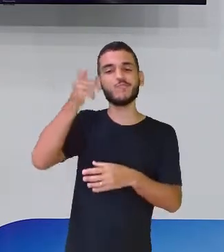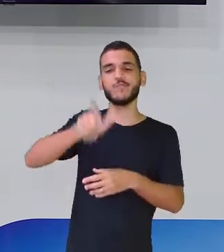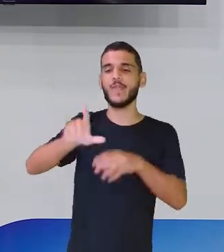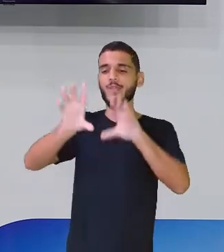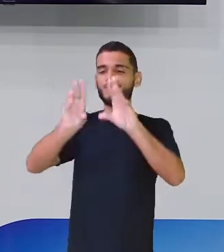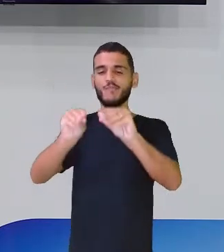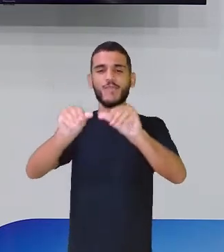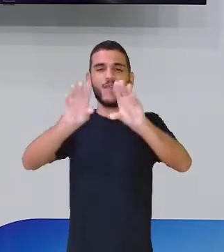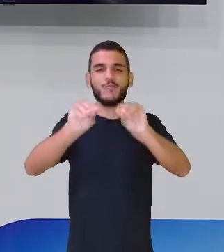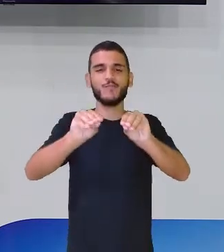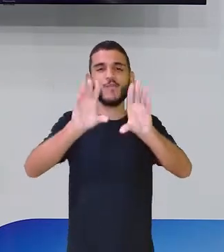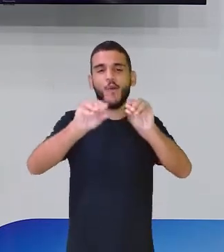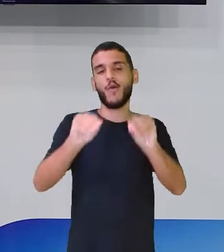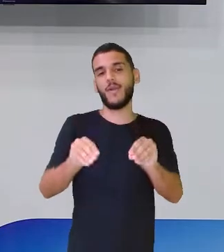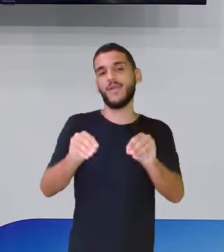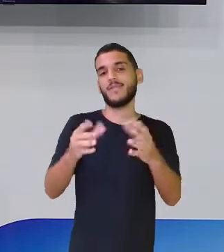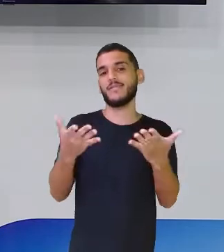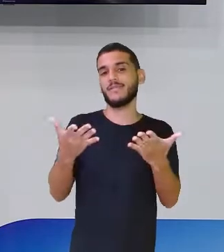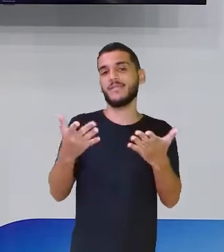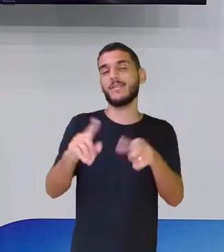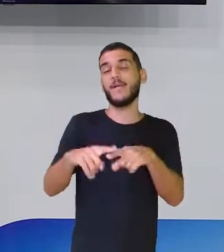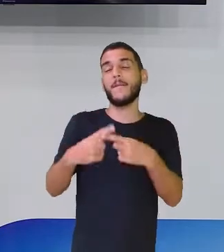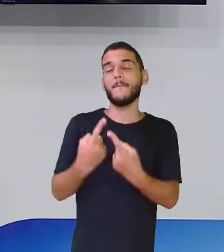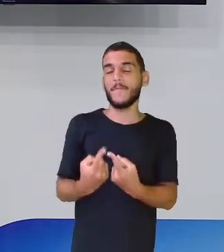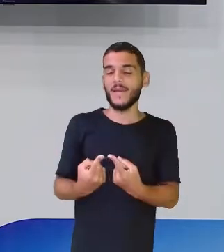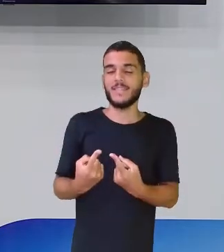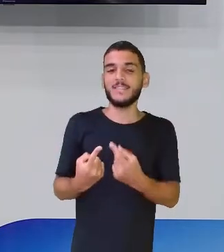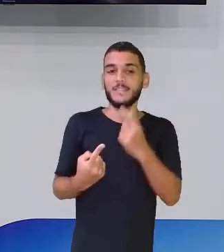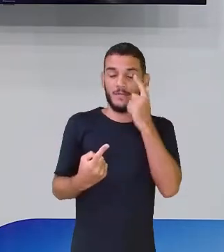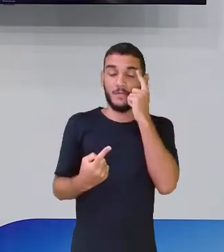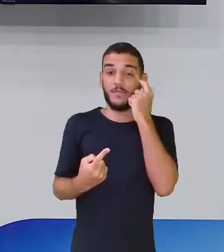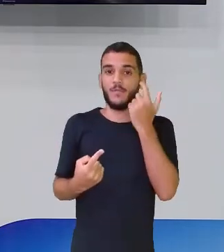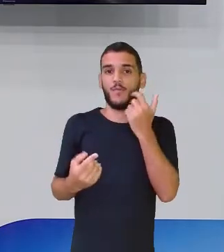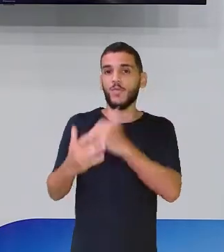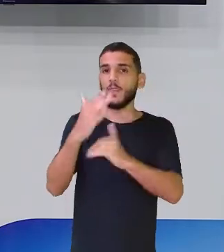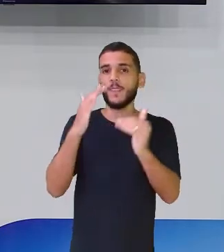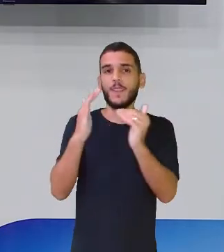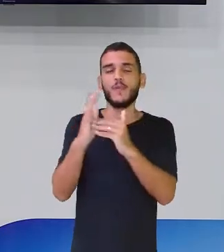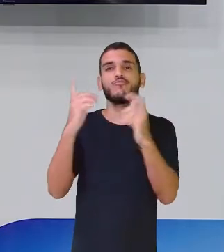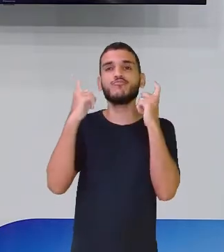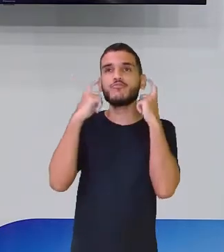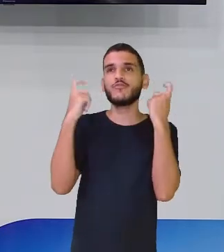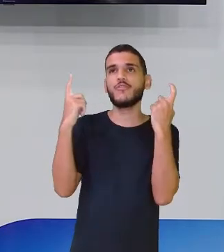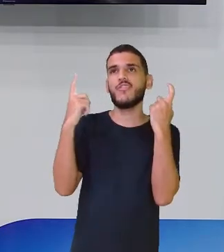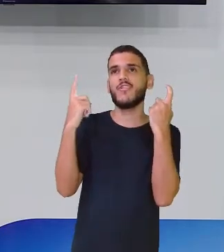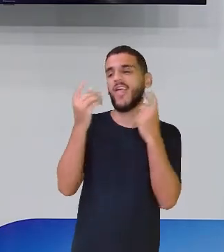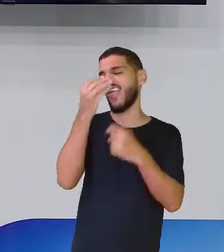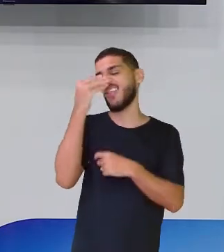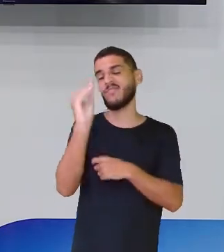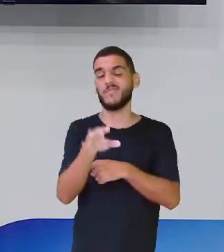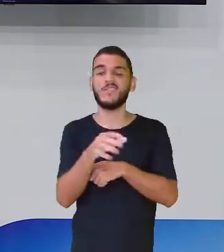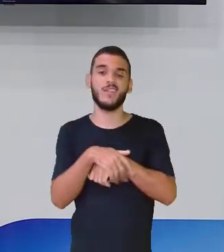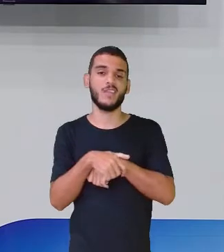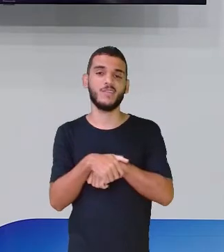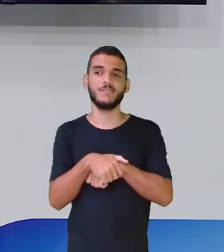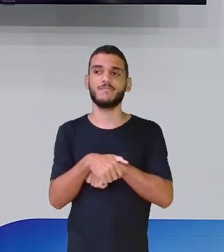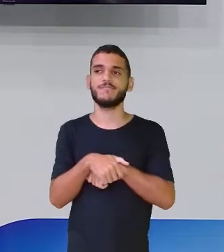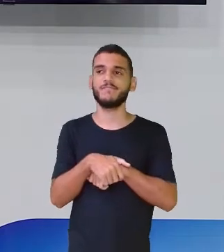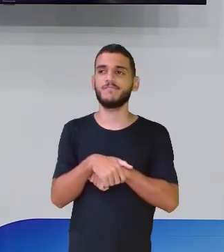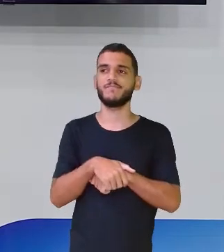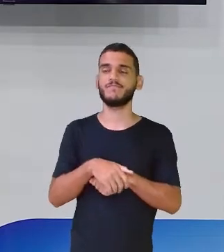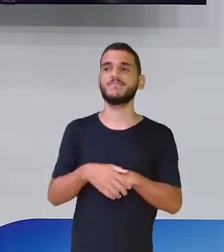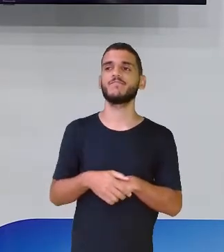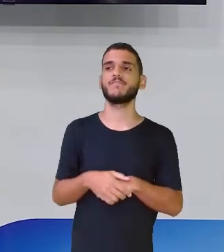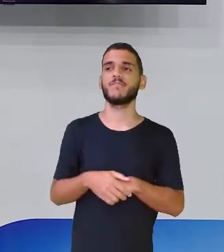ter continuidade, né? Então, isso tudo faz com que o som, às vezes, seja um pouco relegado a segundo plano. Haja